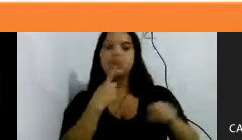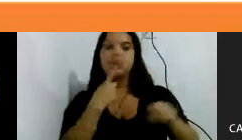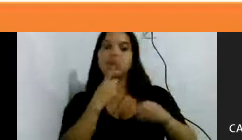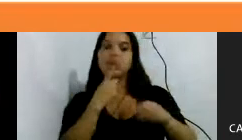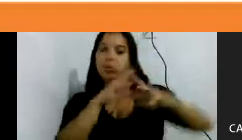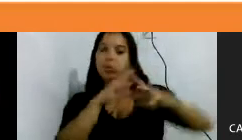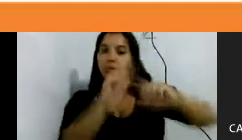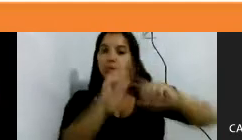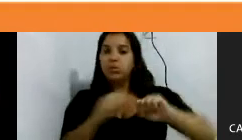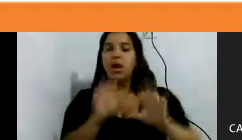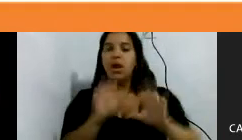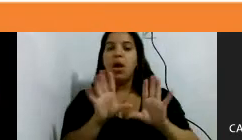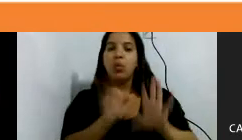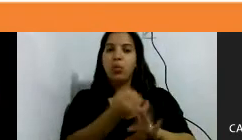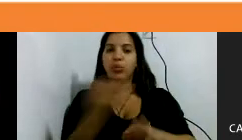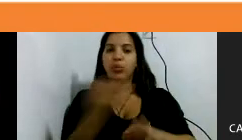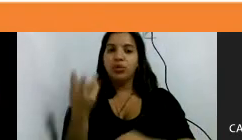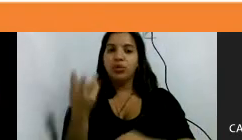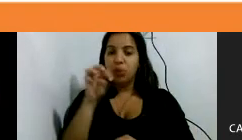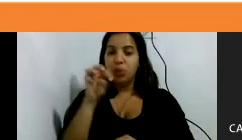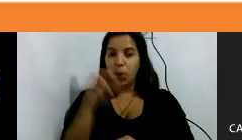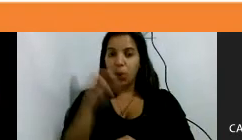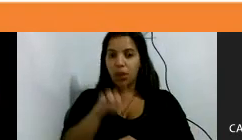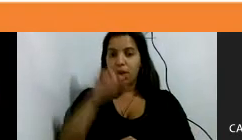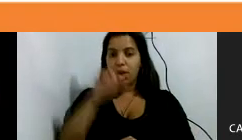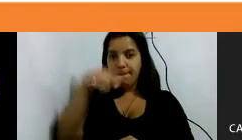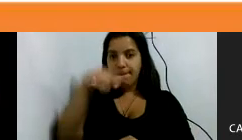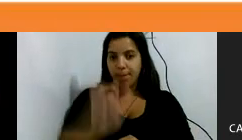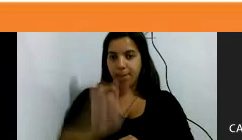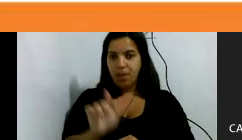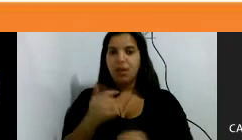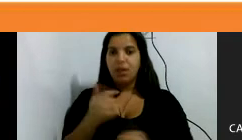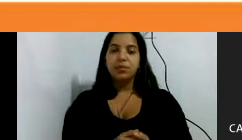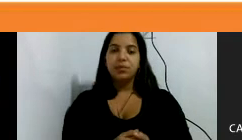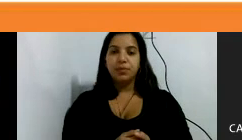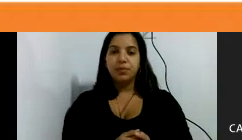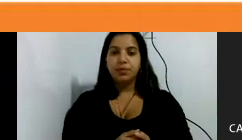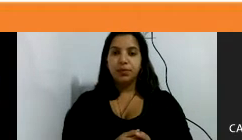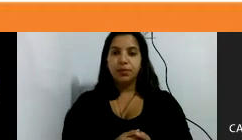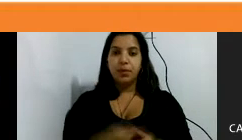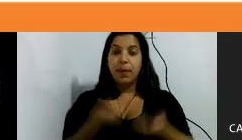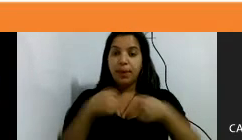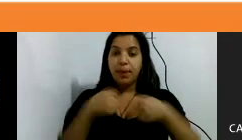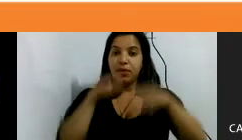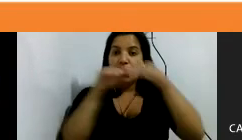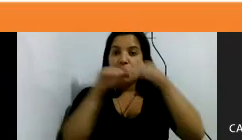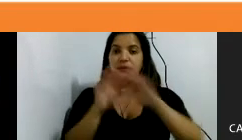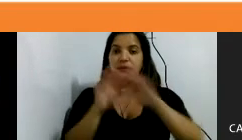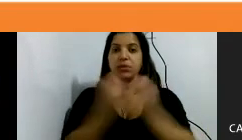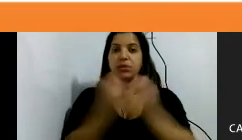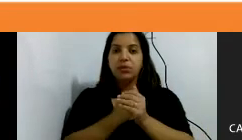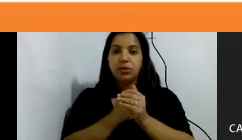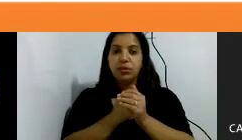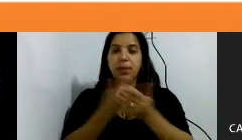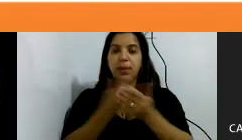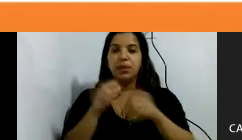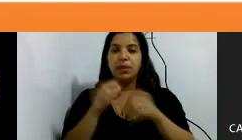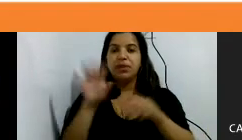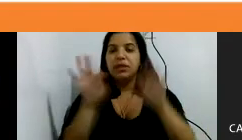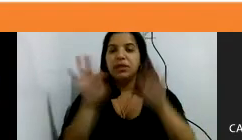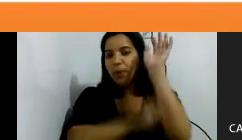a gente tem um volume final de 50 ml. Então, esse material ele é conservado por agitação contínua